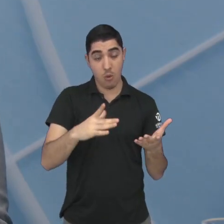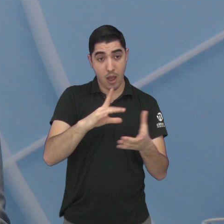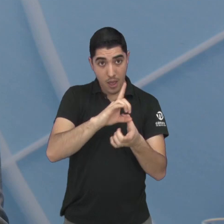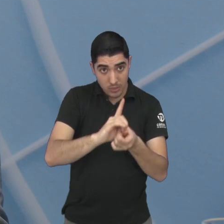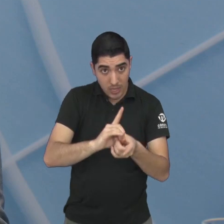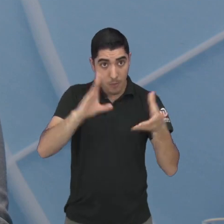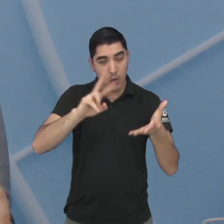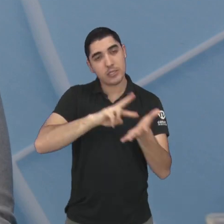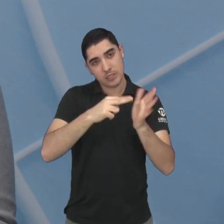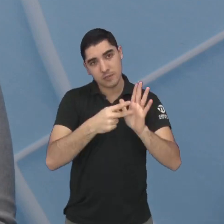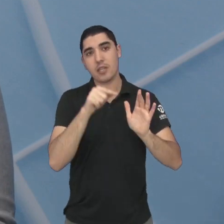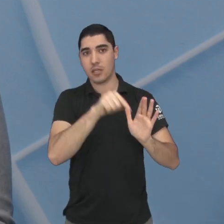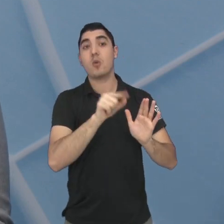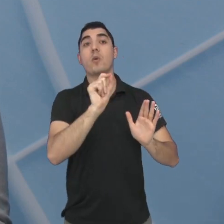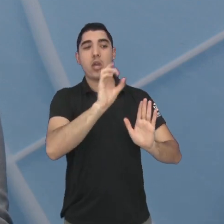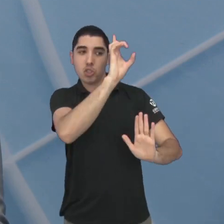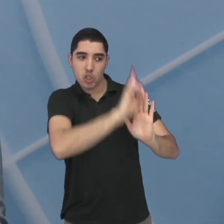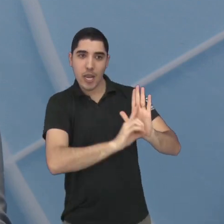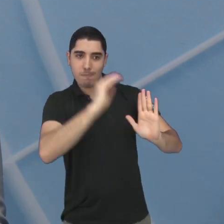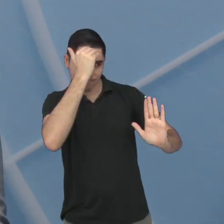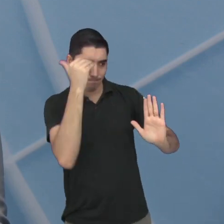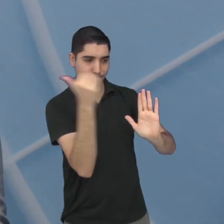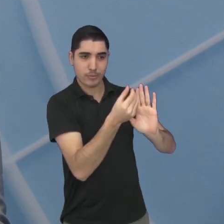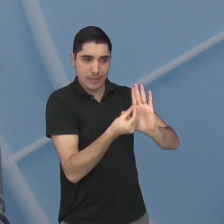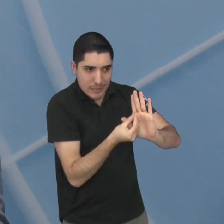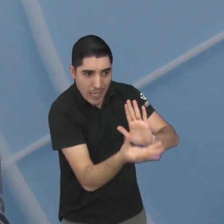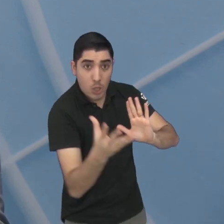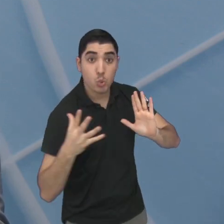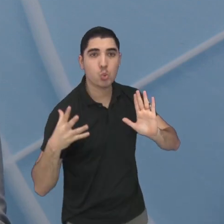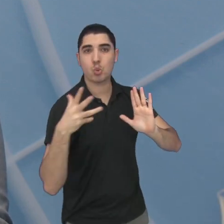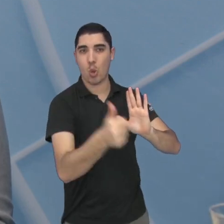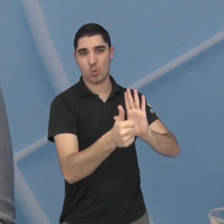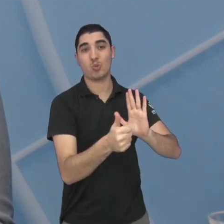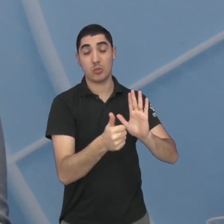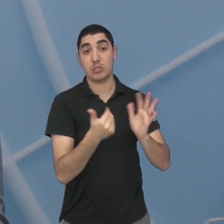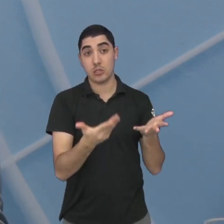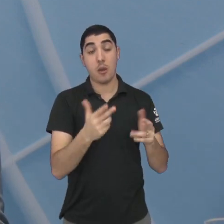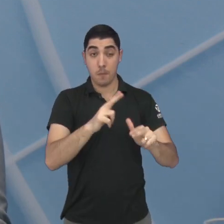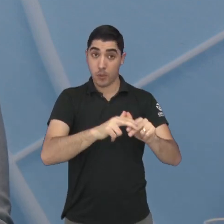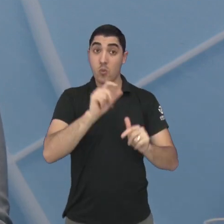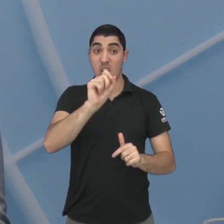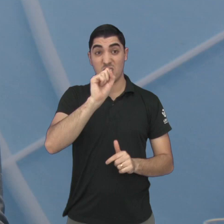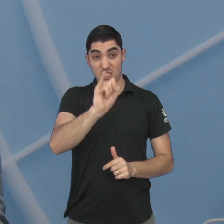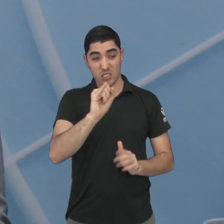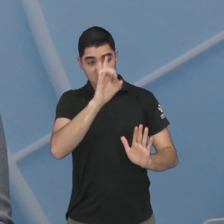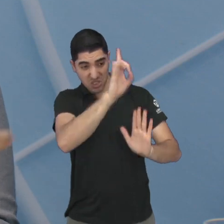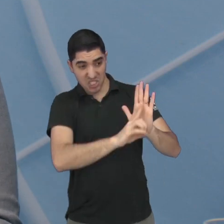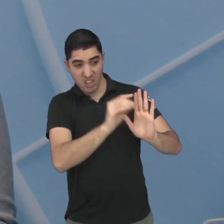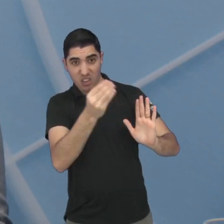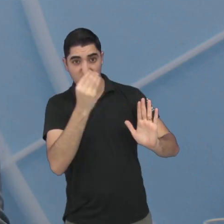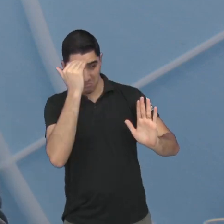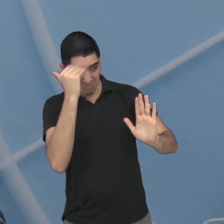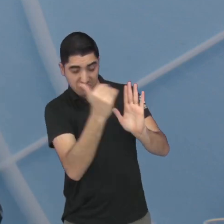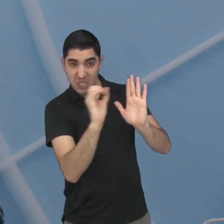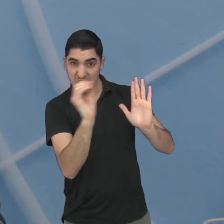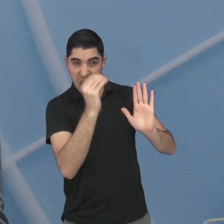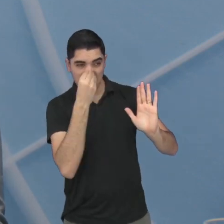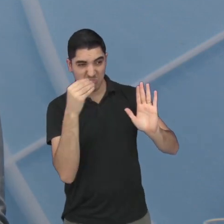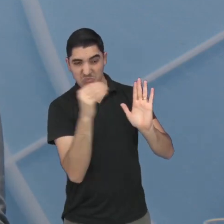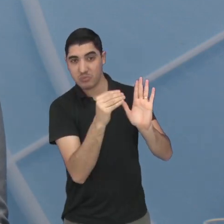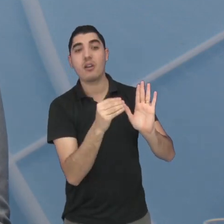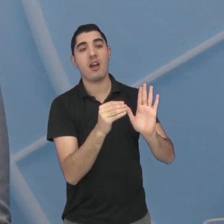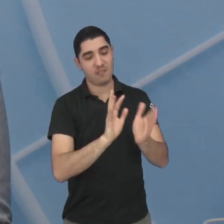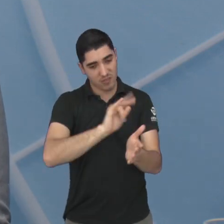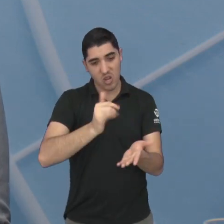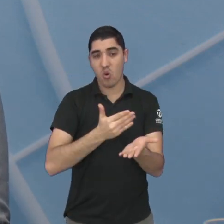os direitos, a gente reforça as garantias. Inclusive, eu dispensar o contrário, né? Quem não reforça os direitos, quem destrói, quem está concretizando isso, talvez tenha até